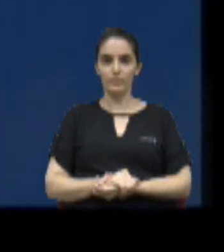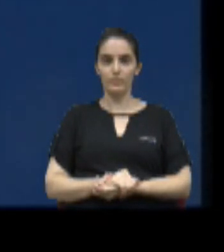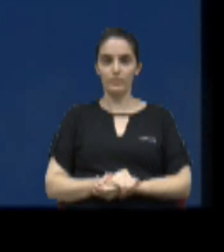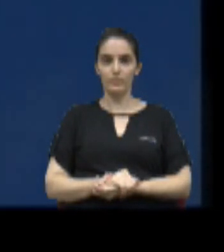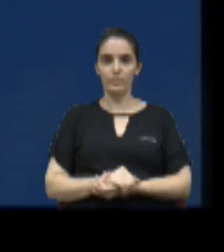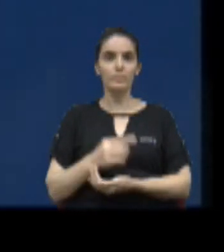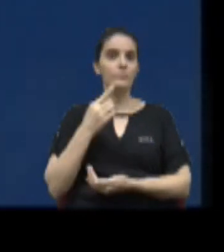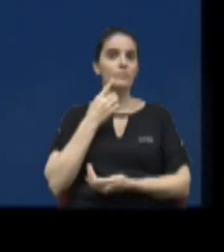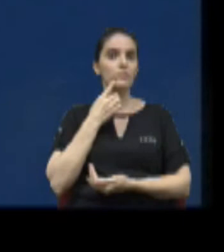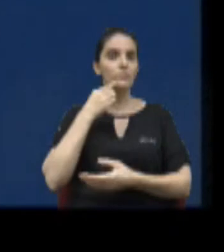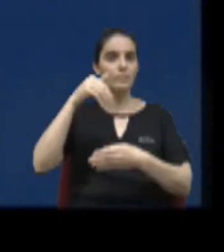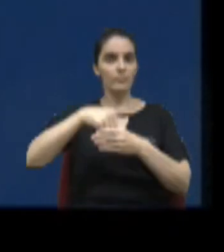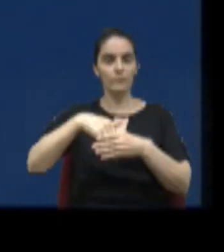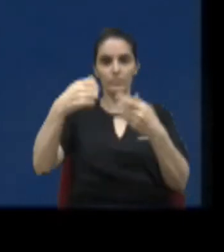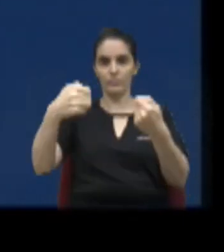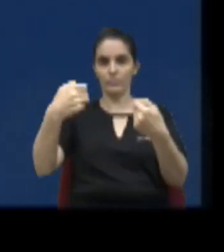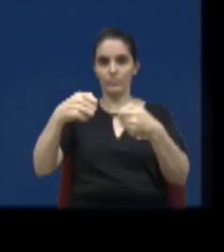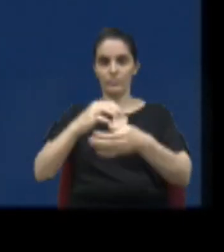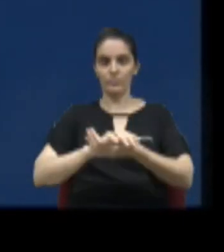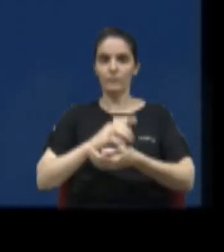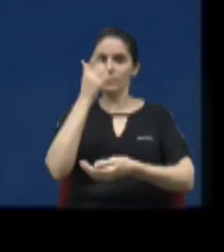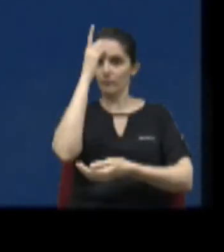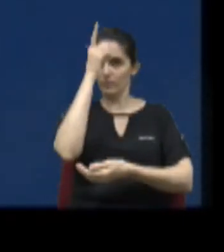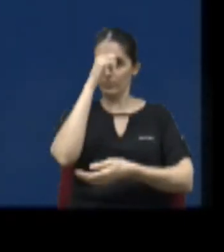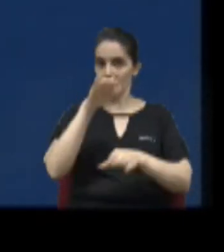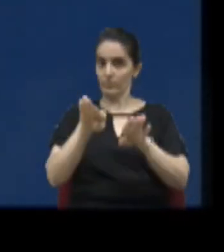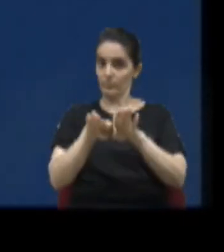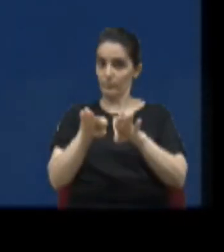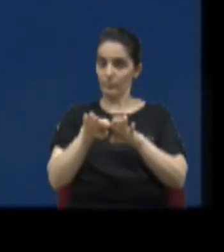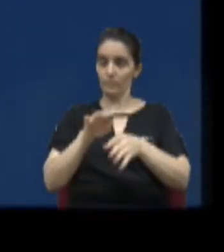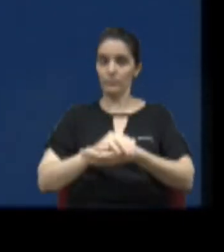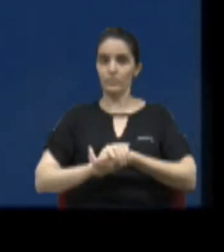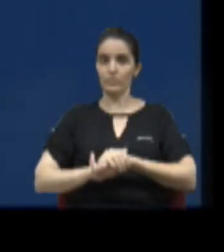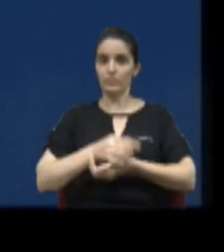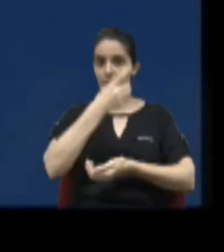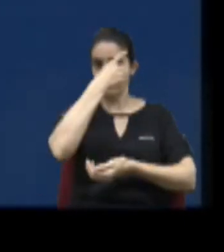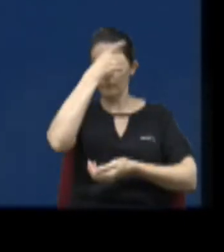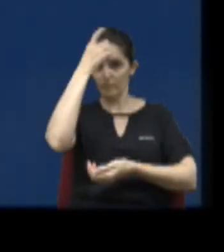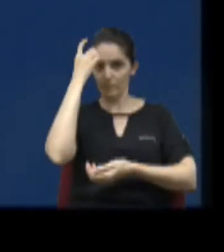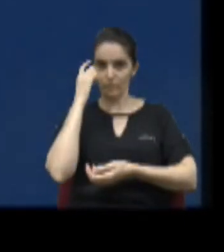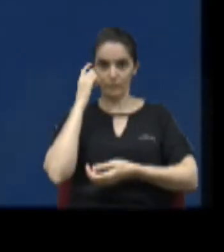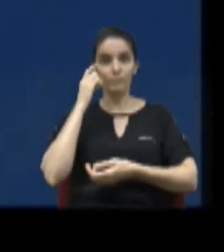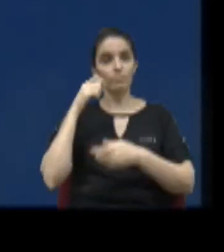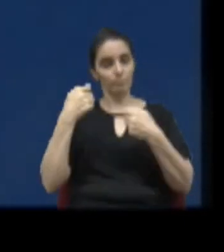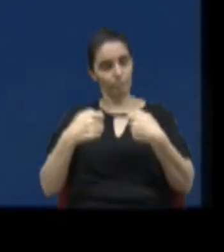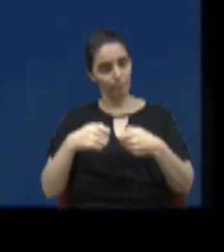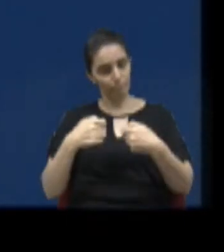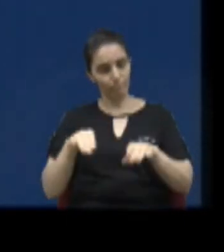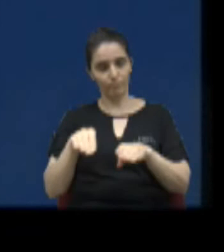Cleiton Silva. Lemão. Marco Xavier.